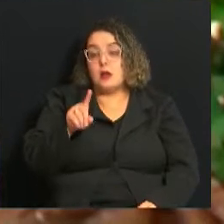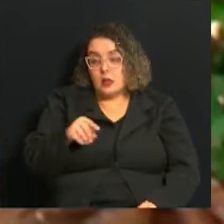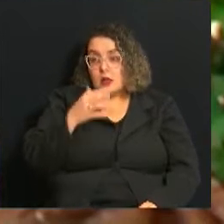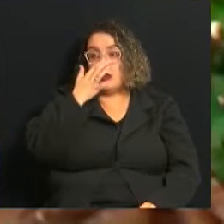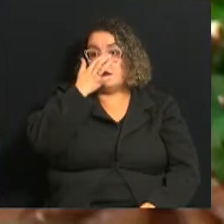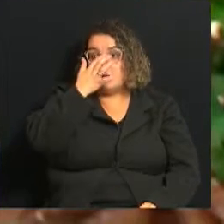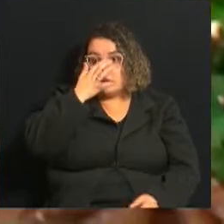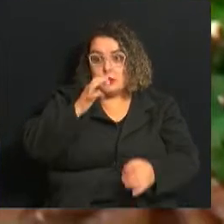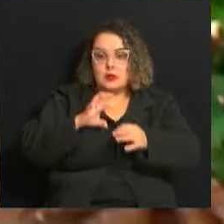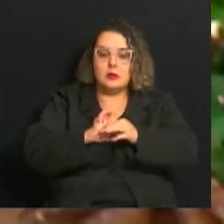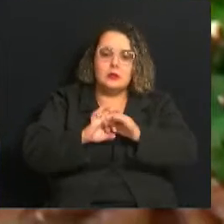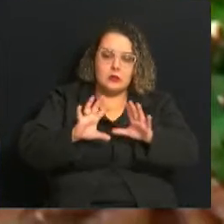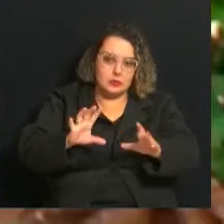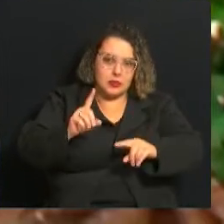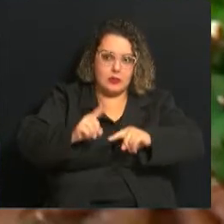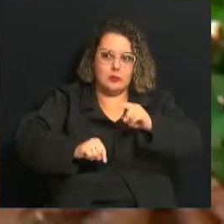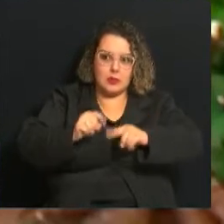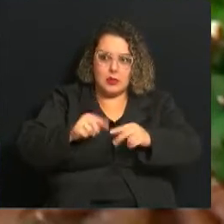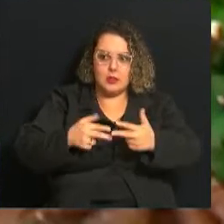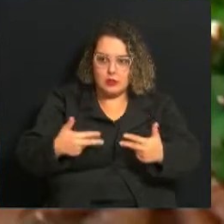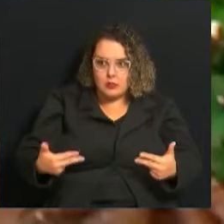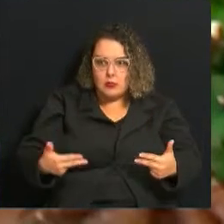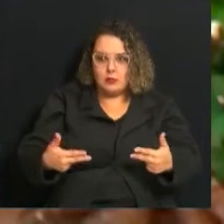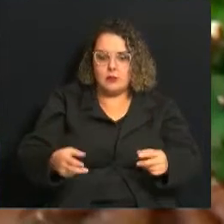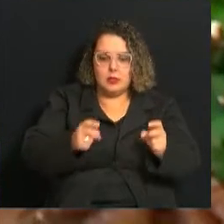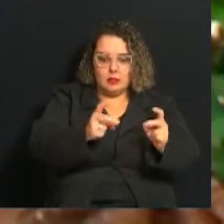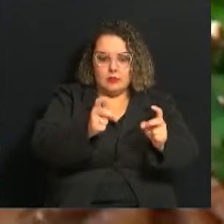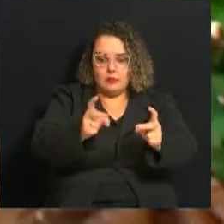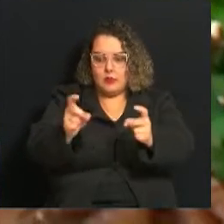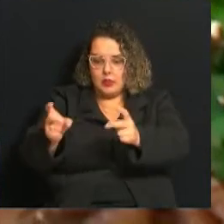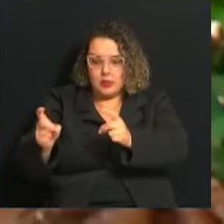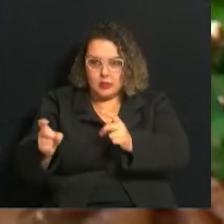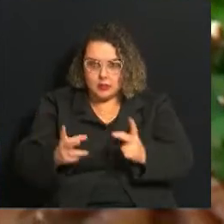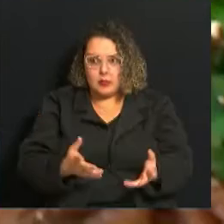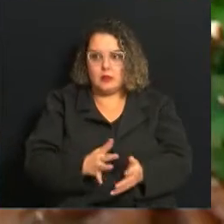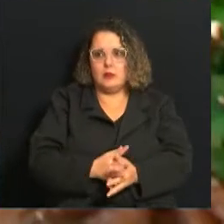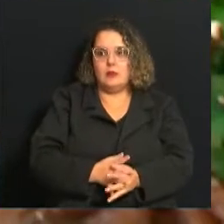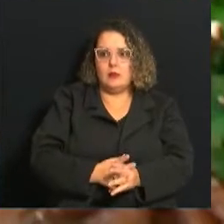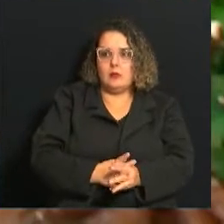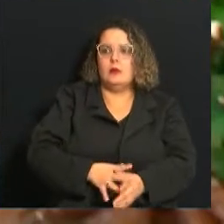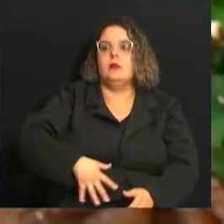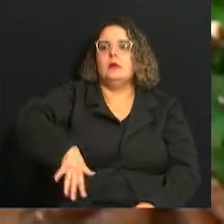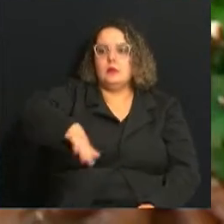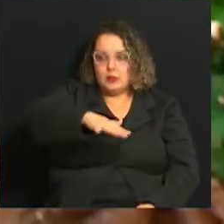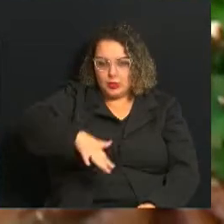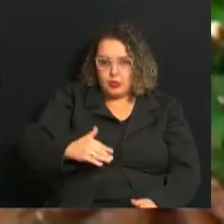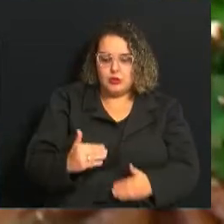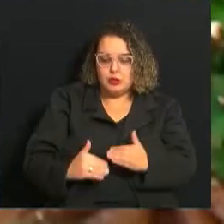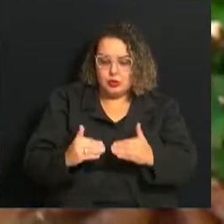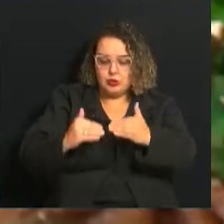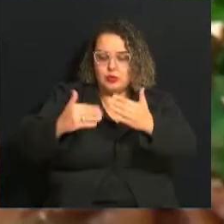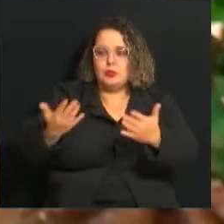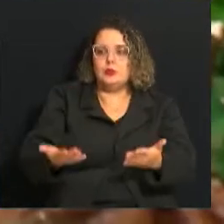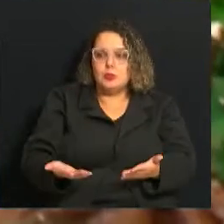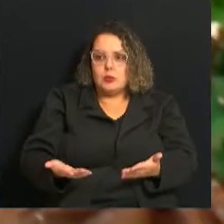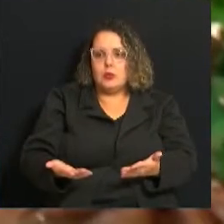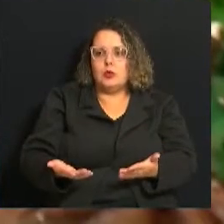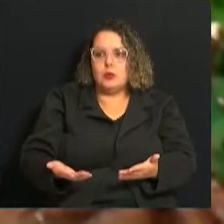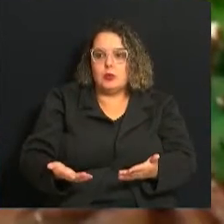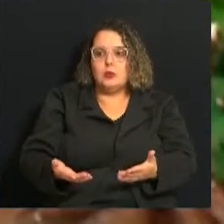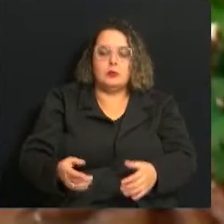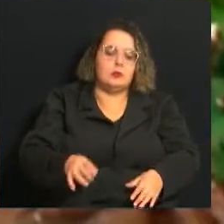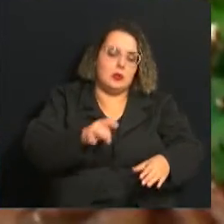disponibilizar esse material para o setor produtivo, né? Tanto para a área de produção, os produtores, assim como